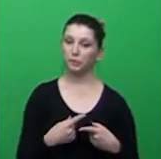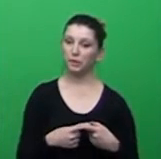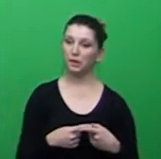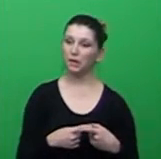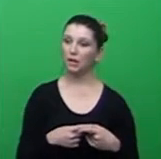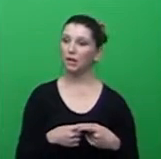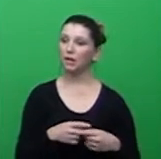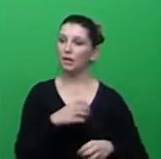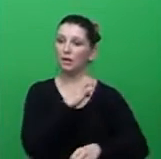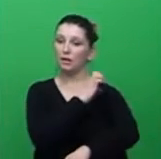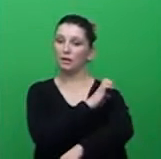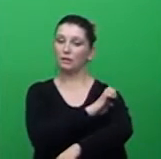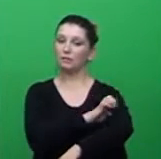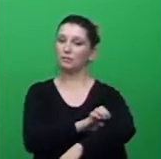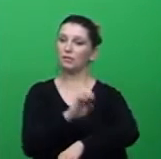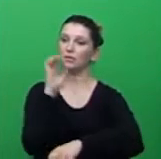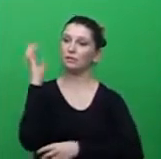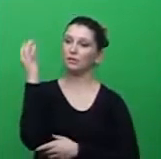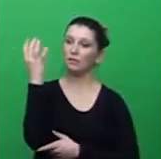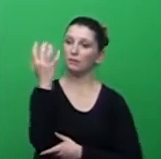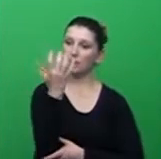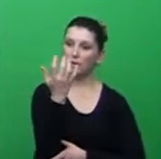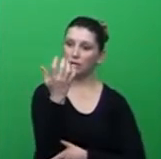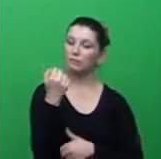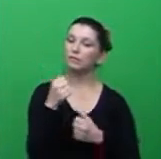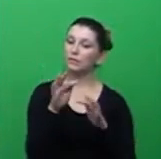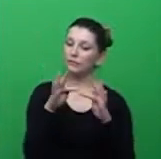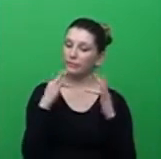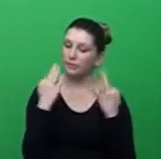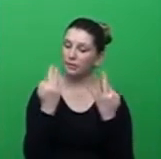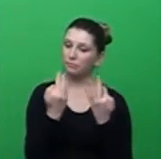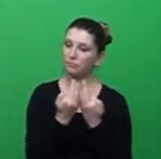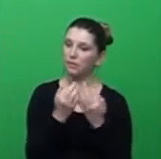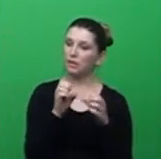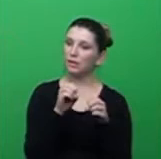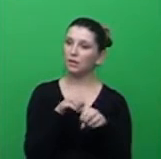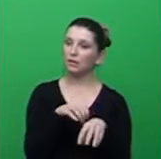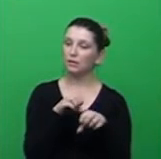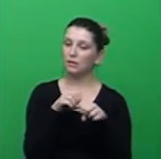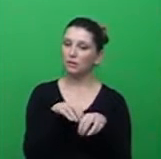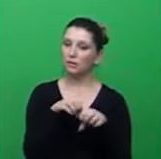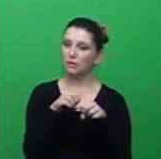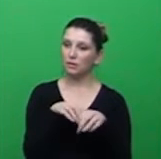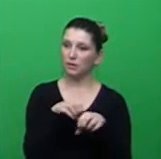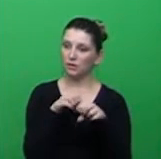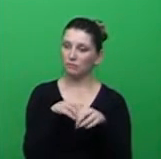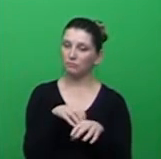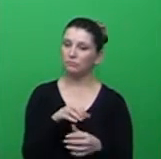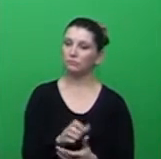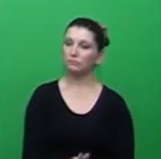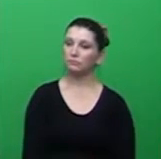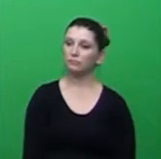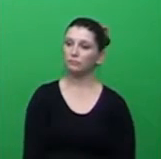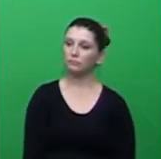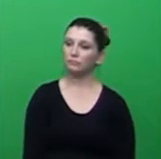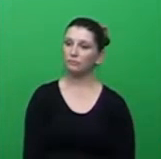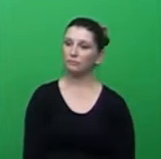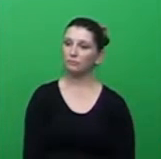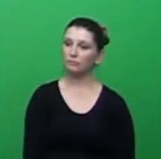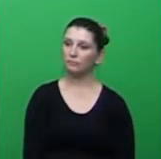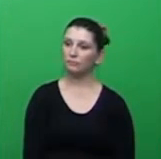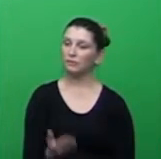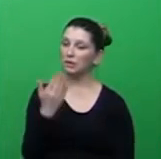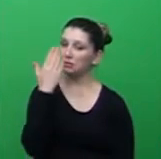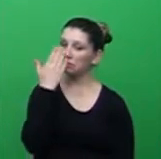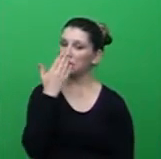educação ambiental com a educação que a família tem que dar de casa. Eu acredito que aí que está a questão